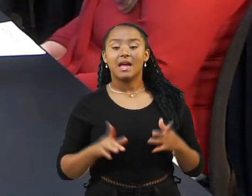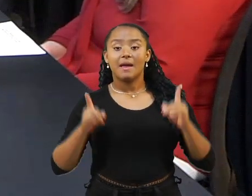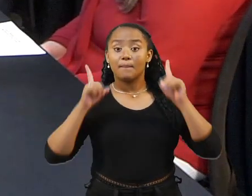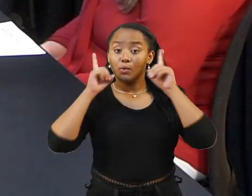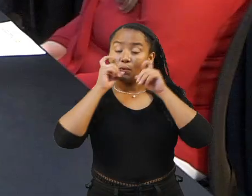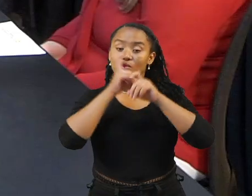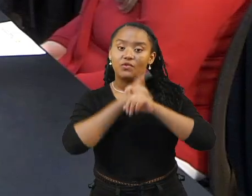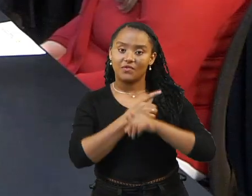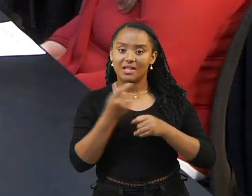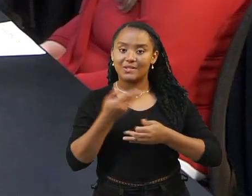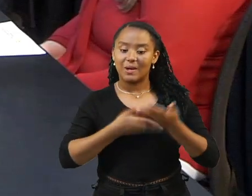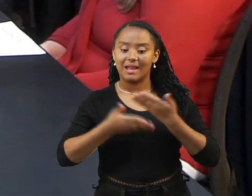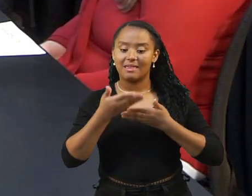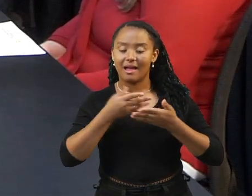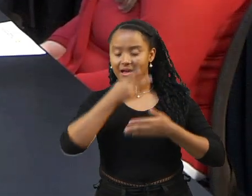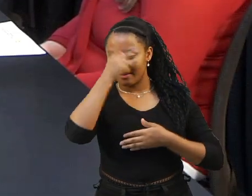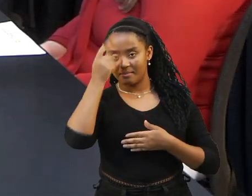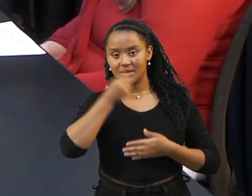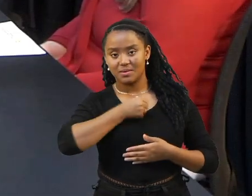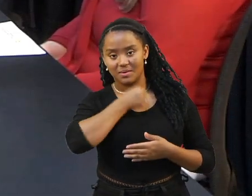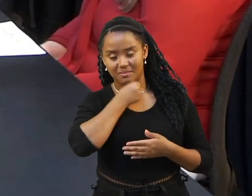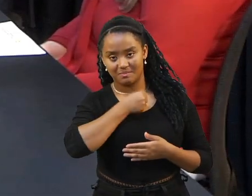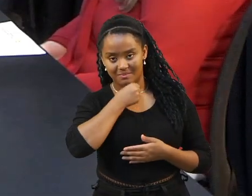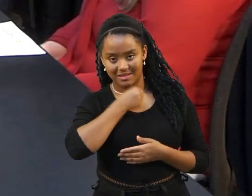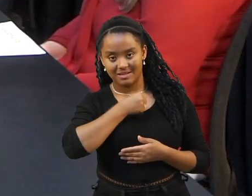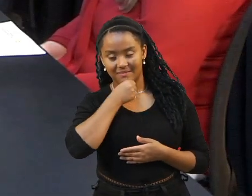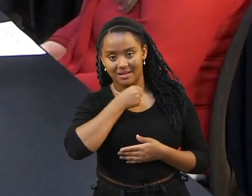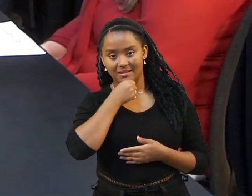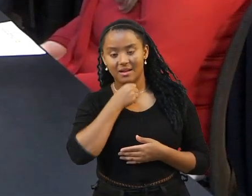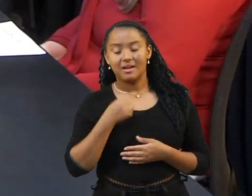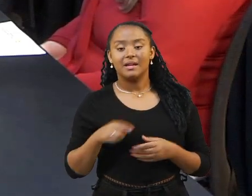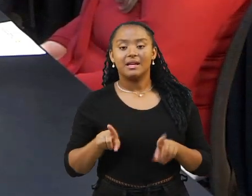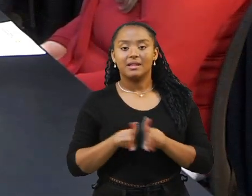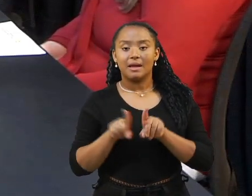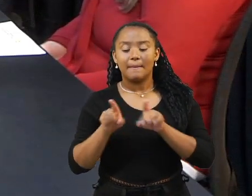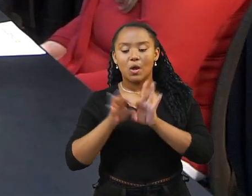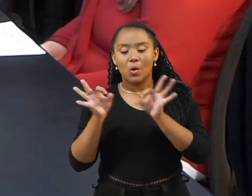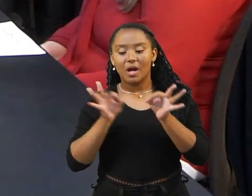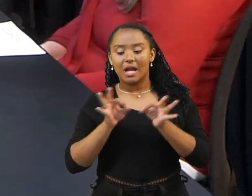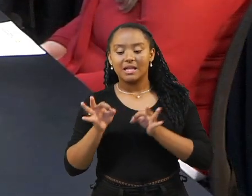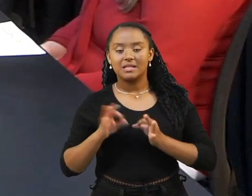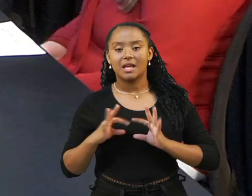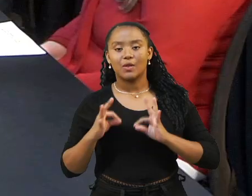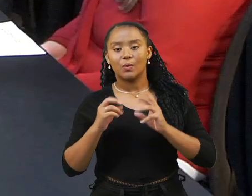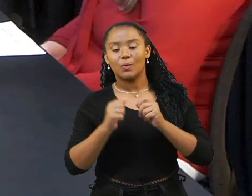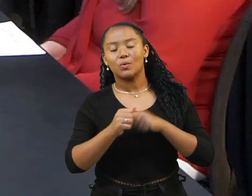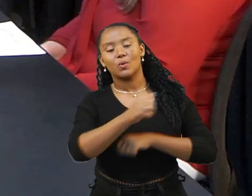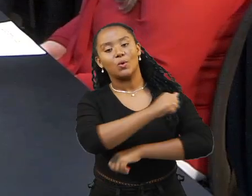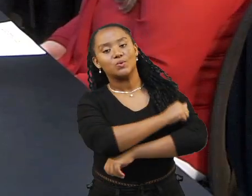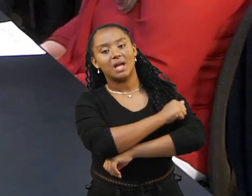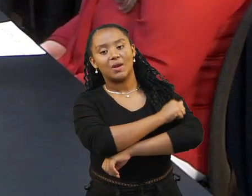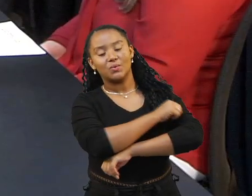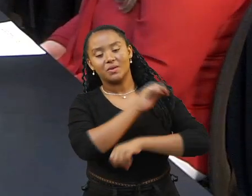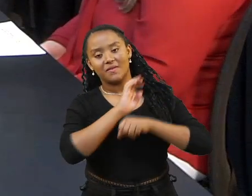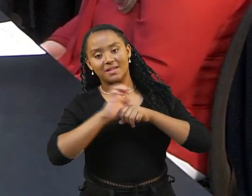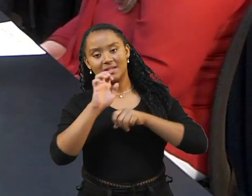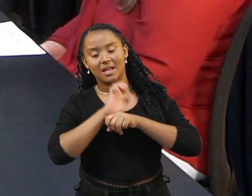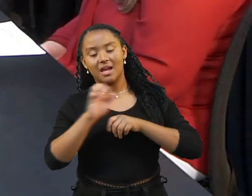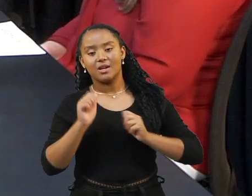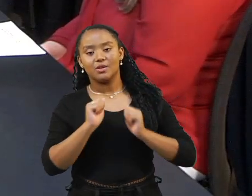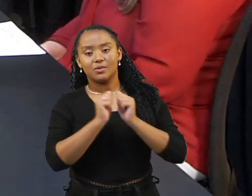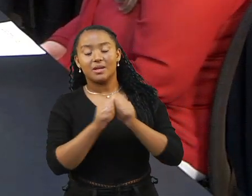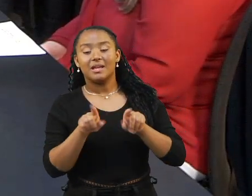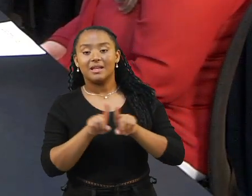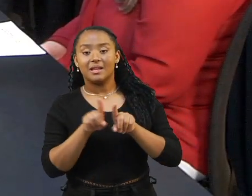dá trabalho você organizar tudo com alunos que vão ali estagiar com você, né? E, ao